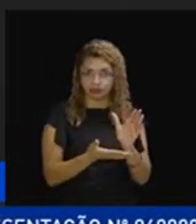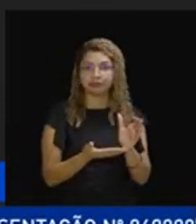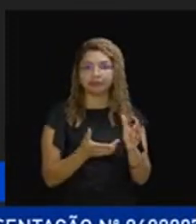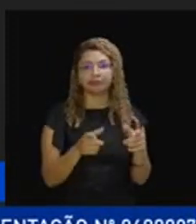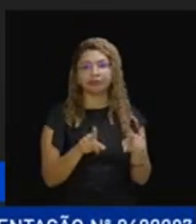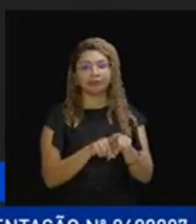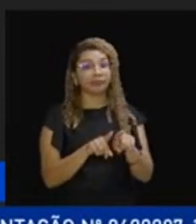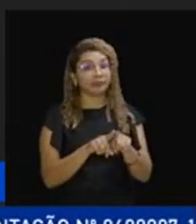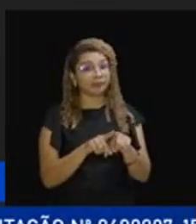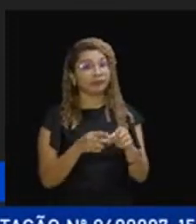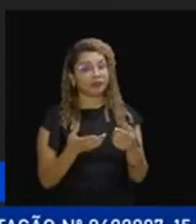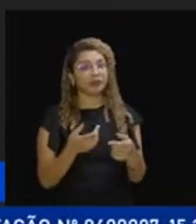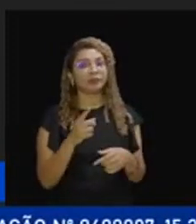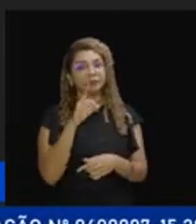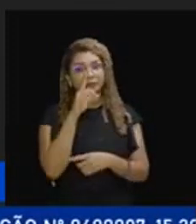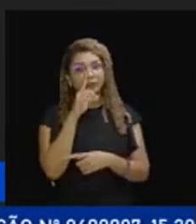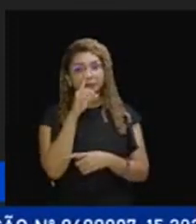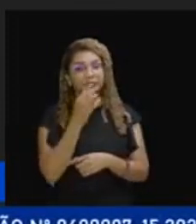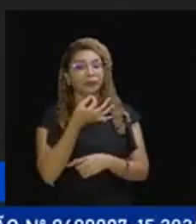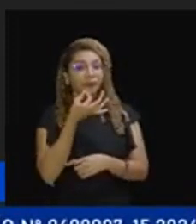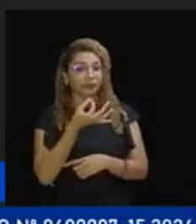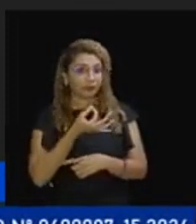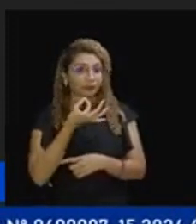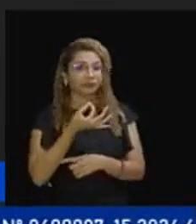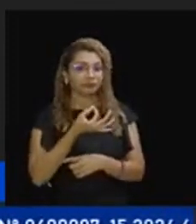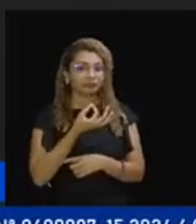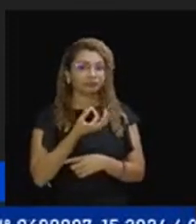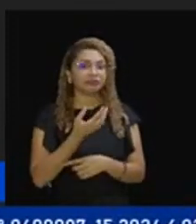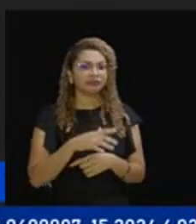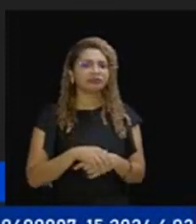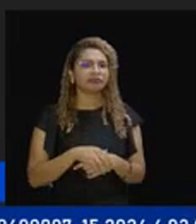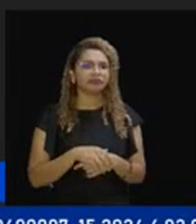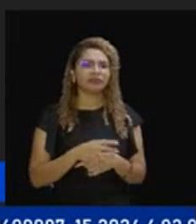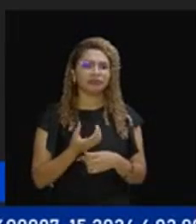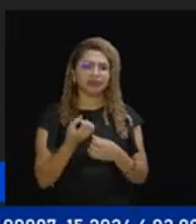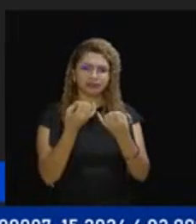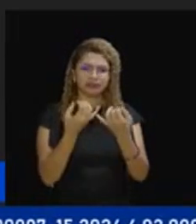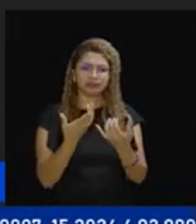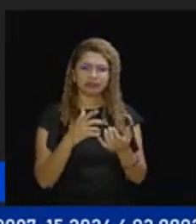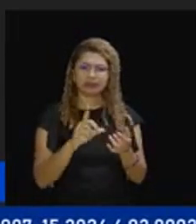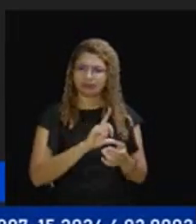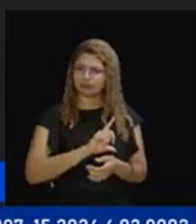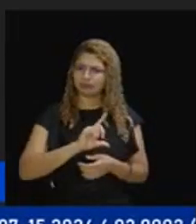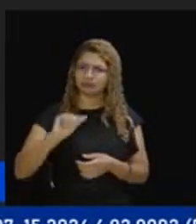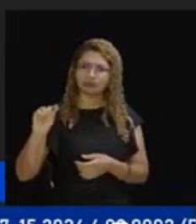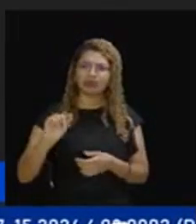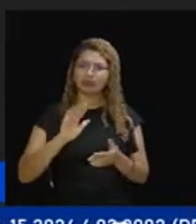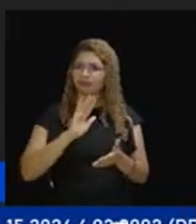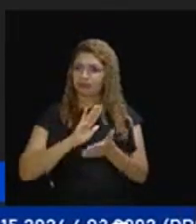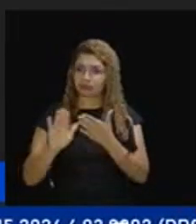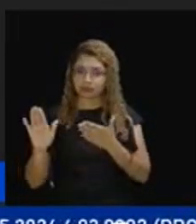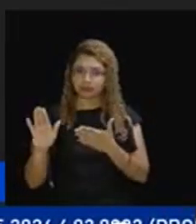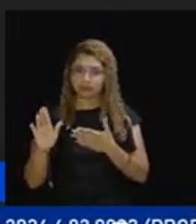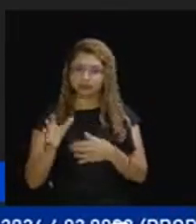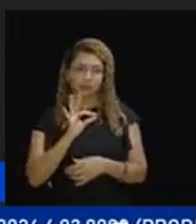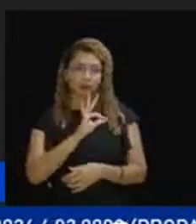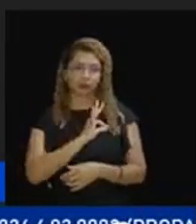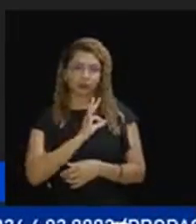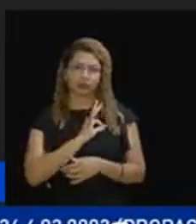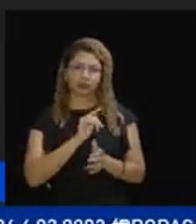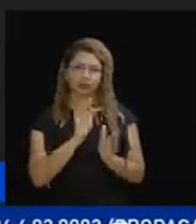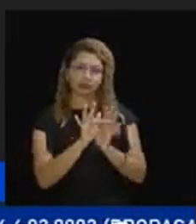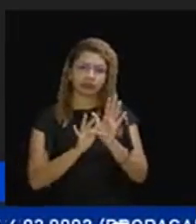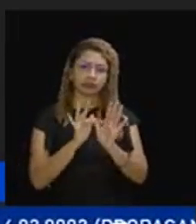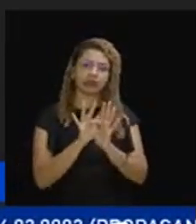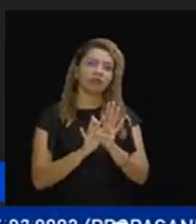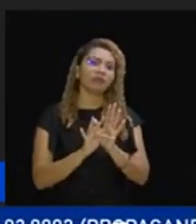forma que indicam que ele se evadiu do local. Mas não, em momento nenhum, as investigações aconteceram de forma